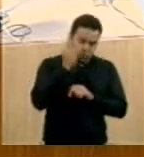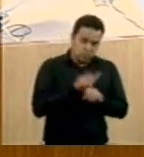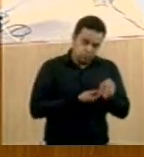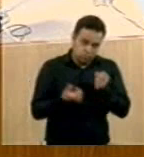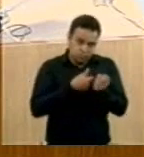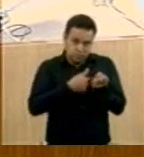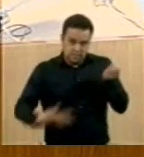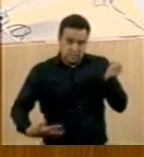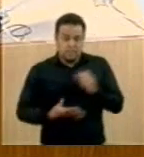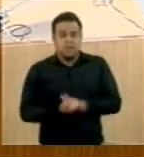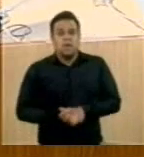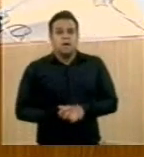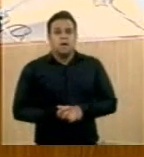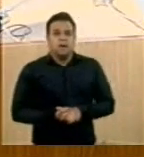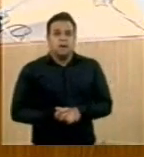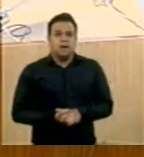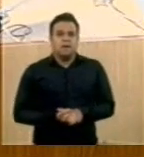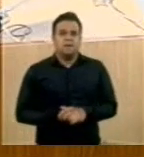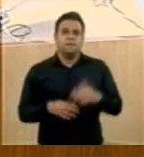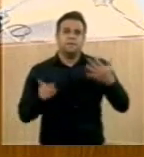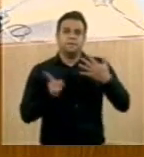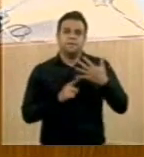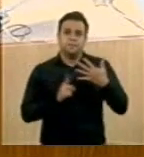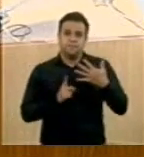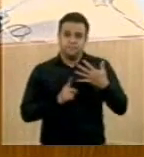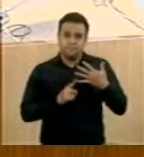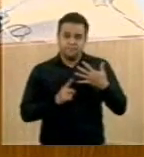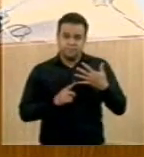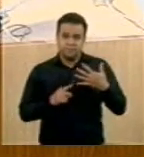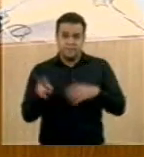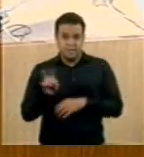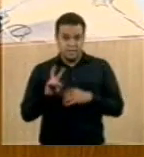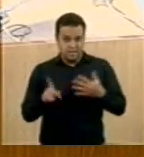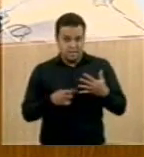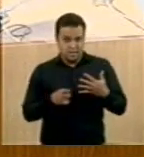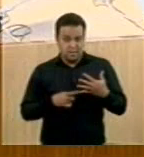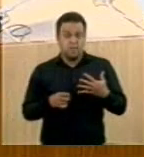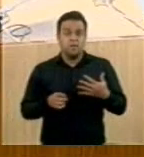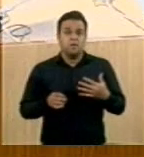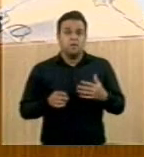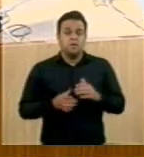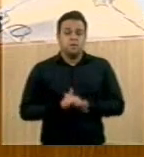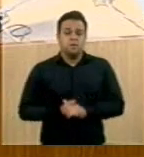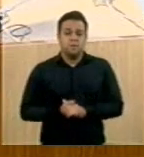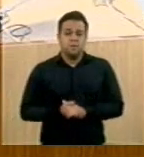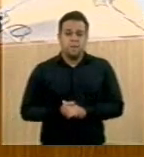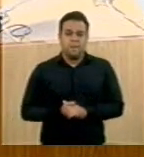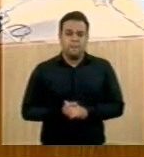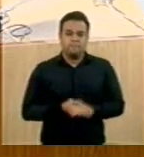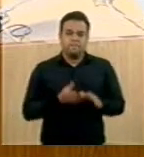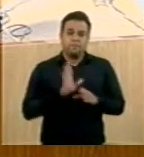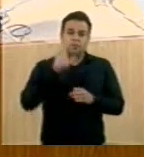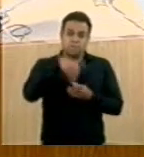Em quinto lugar, senhora presidente e eminentes ministros, eu trato neste voto, e